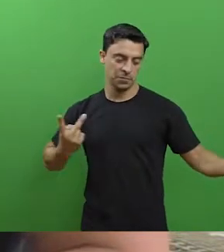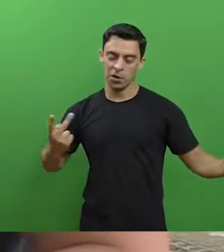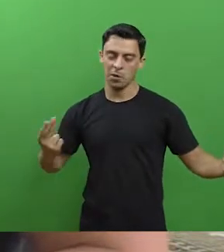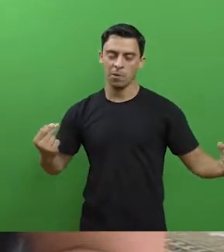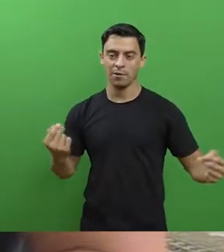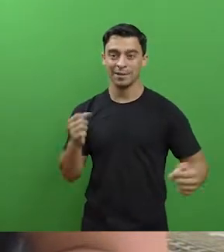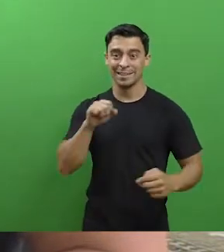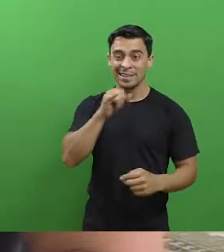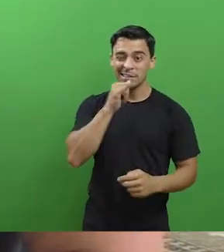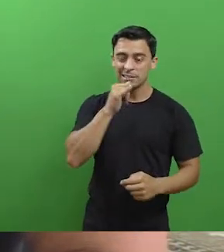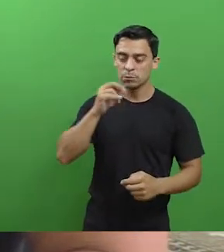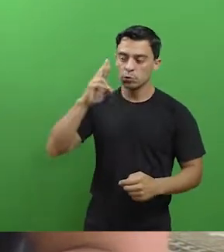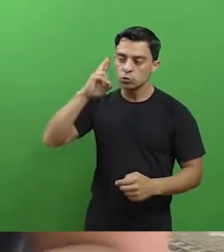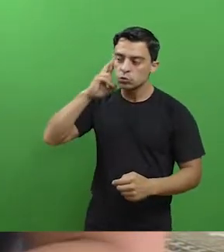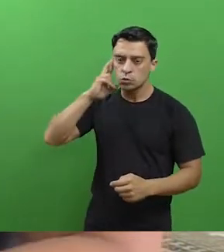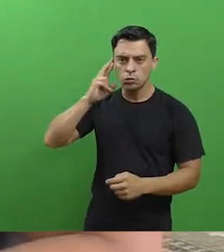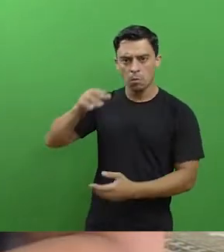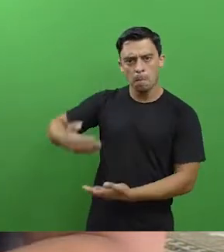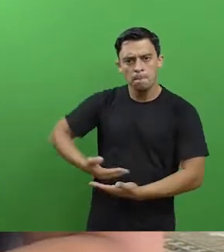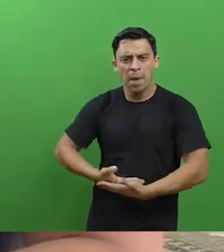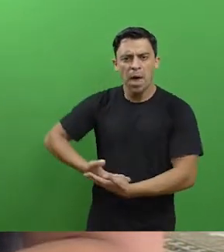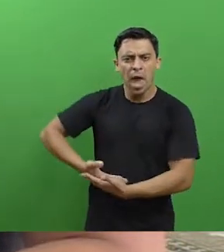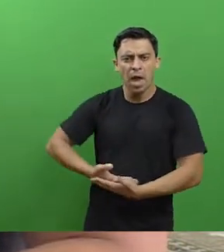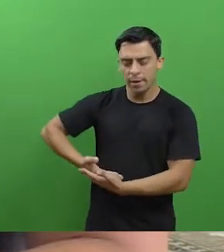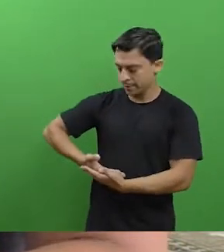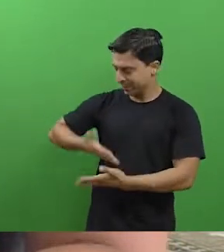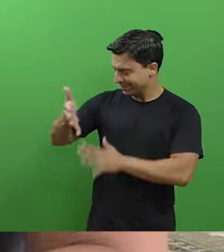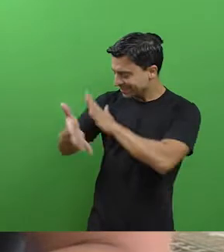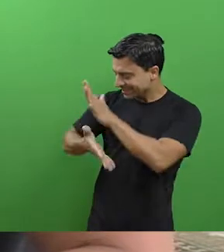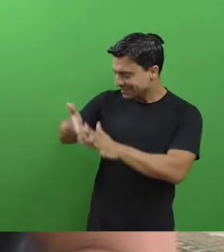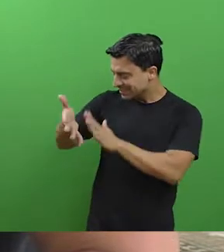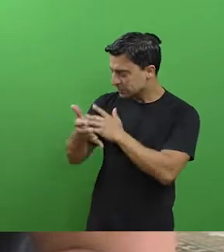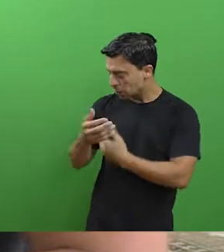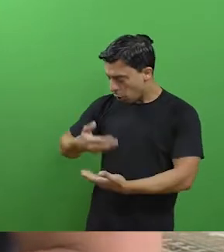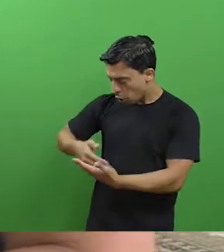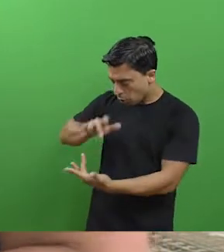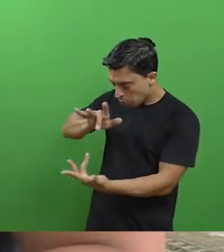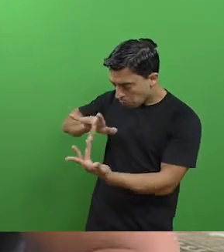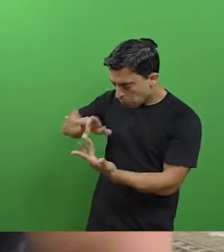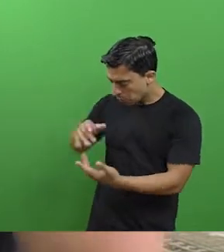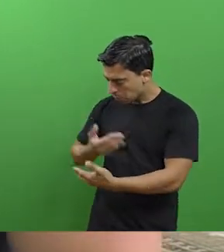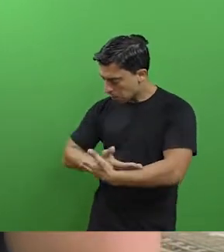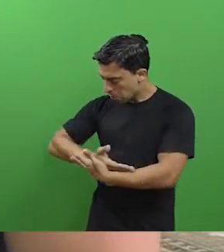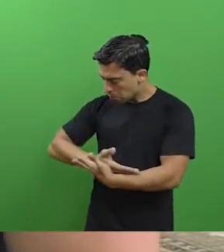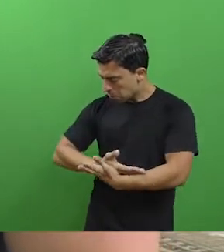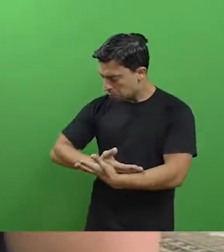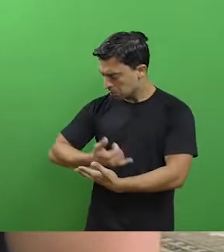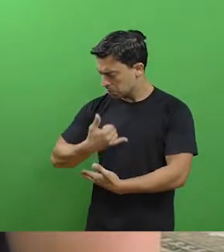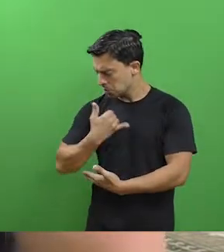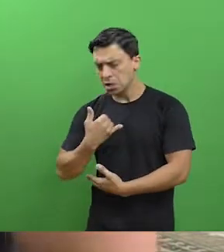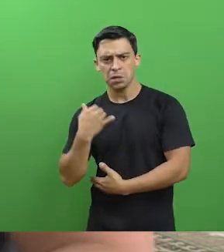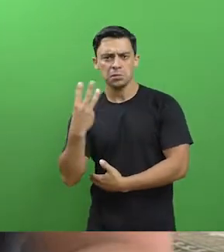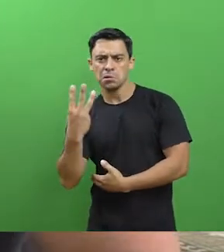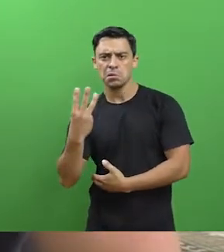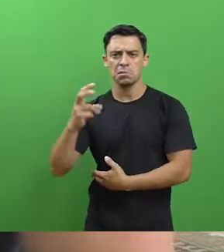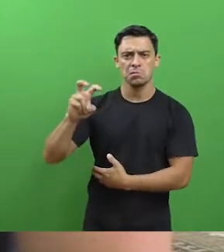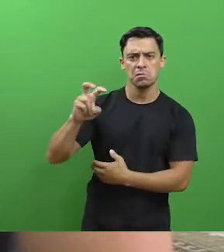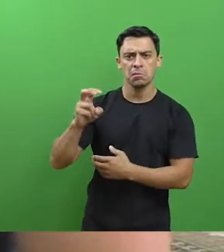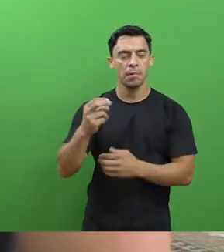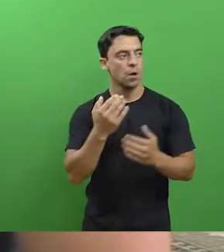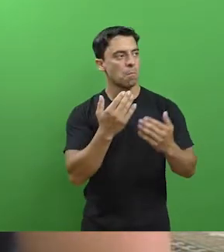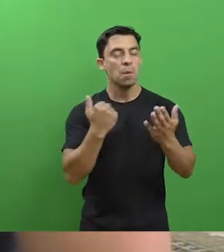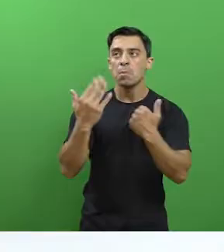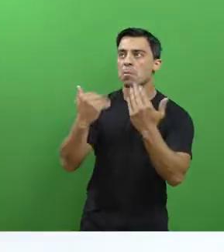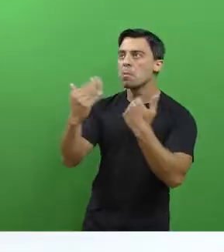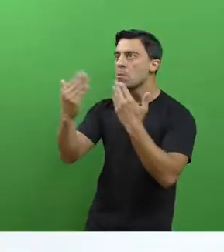de sinais desde que for bebê, ele aprende a língua de sinais 3, 4, 5 anos já está conversando fluentemente. Como um ouvinte